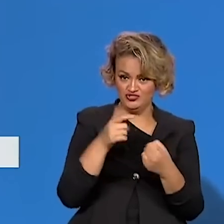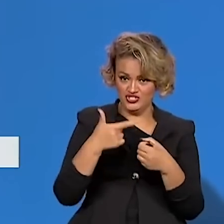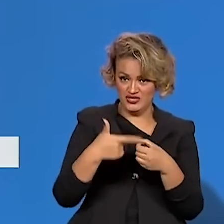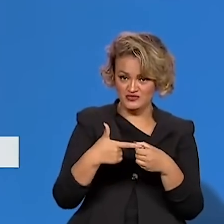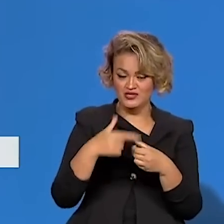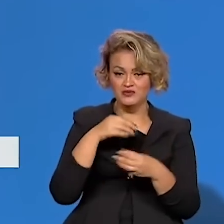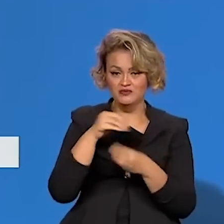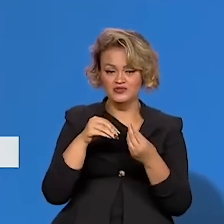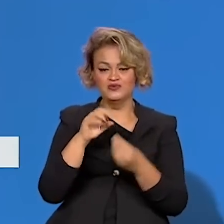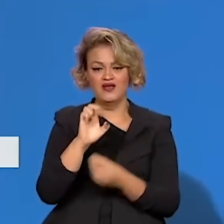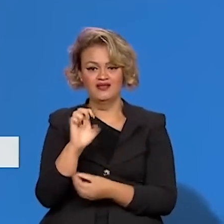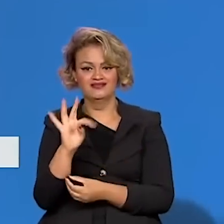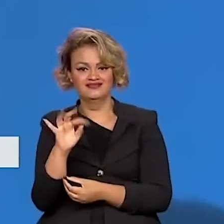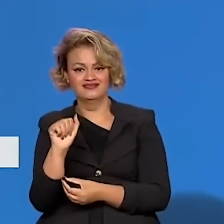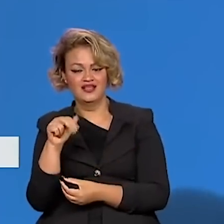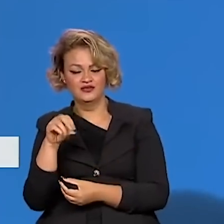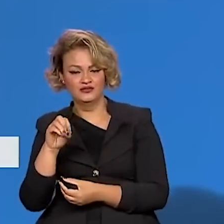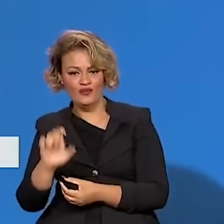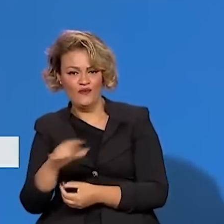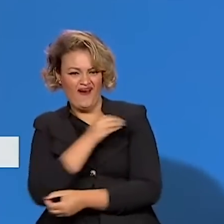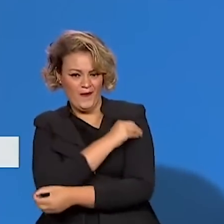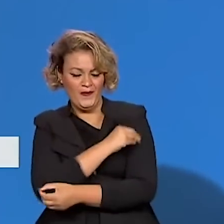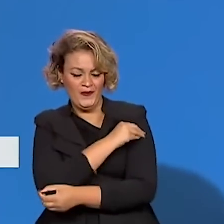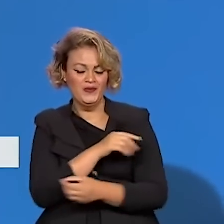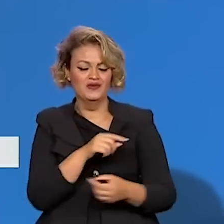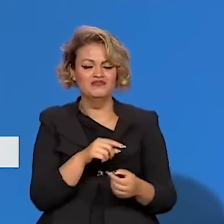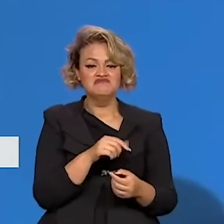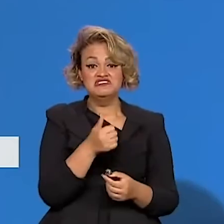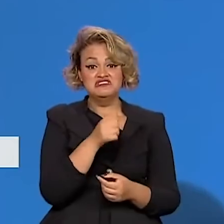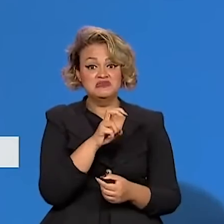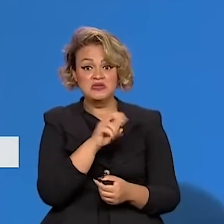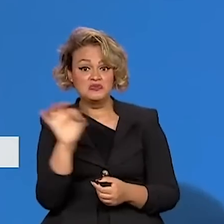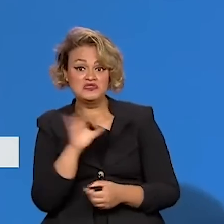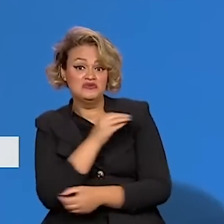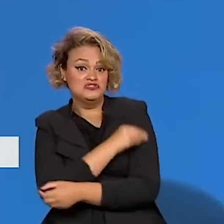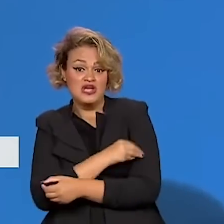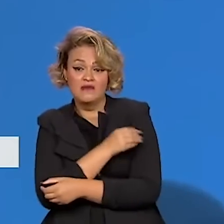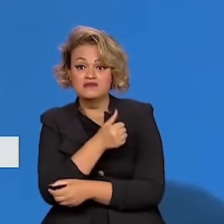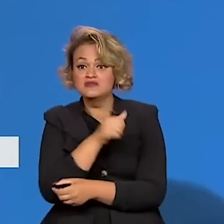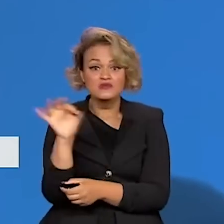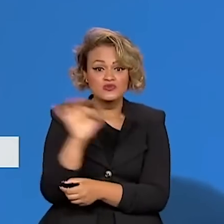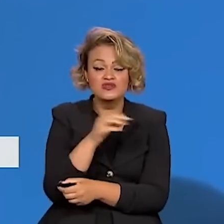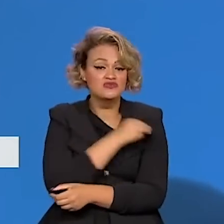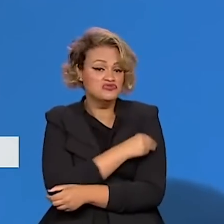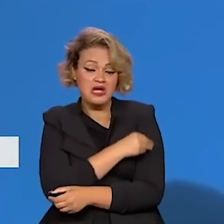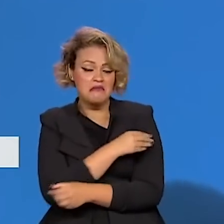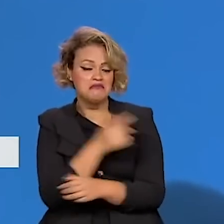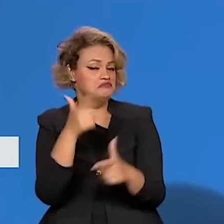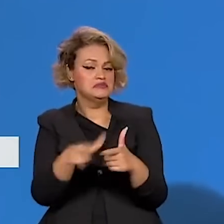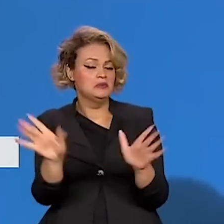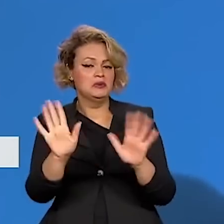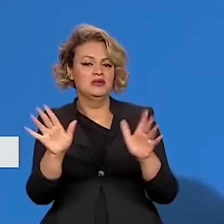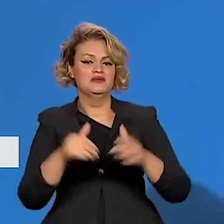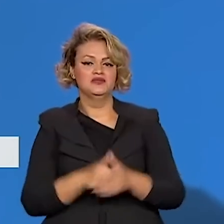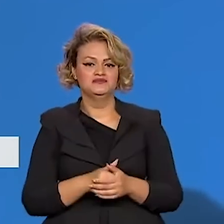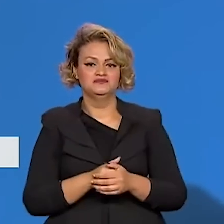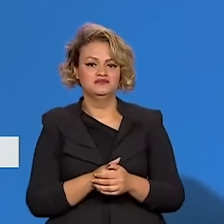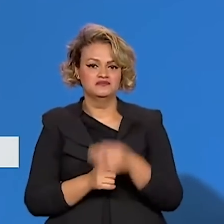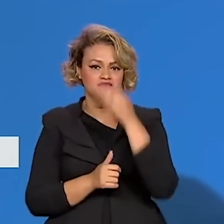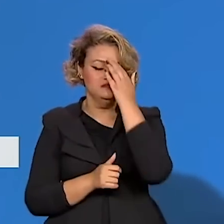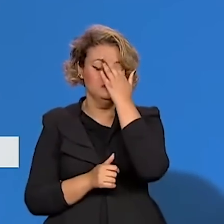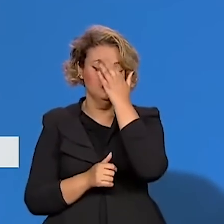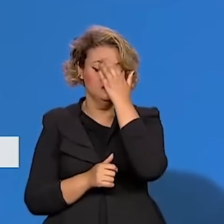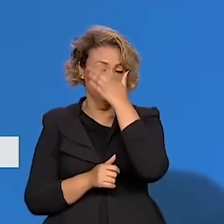de etanol estratégia 50% ou 100% não tem problema nós temos